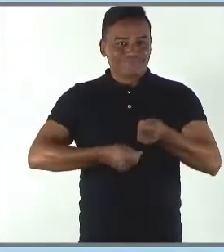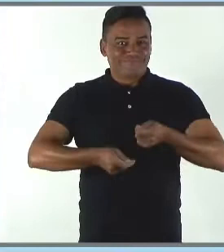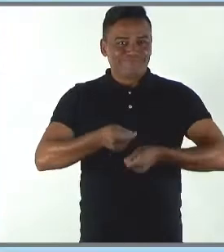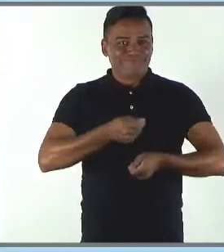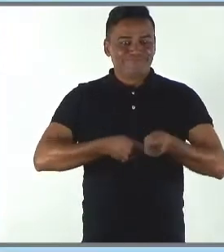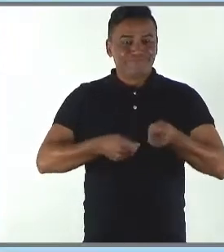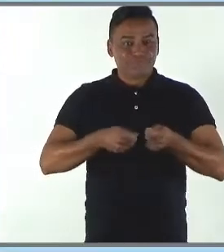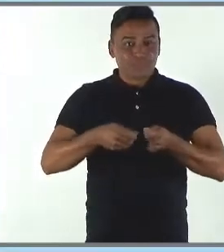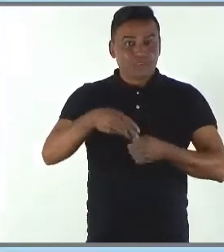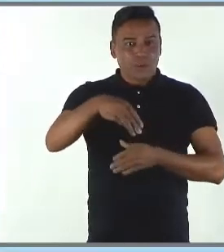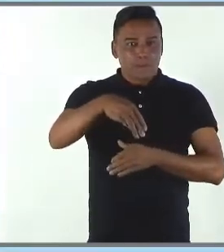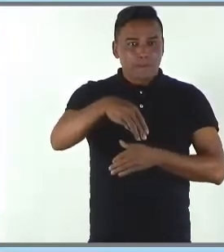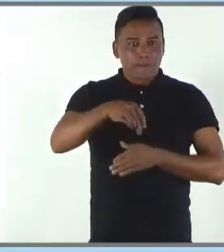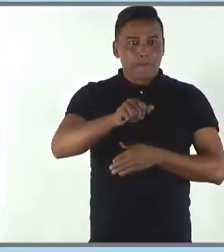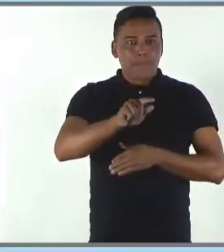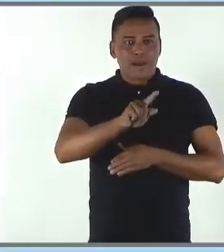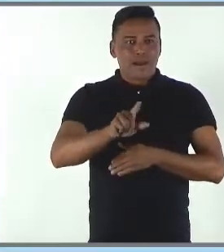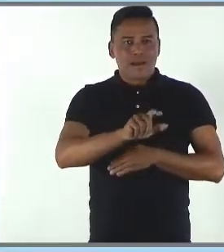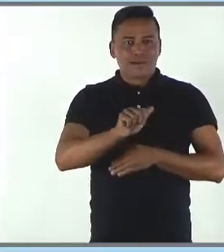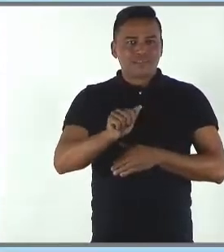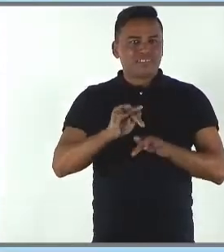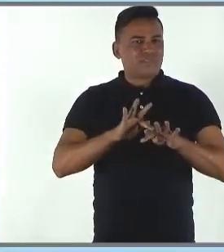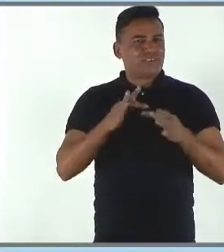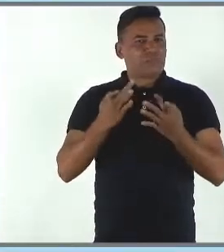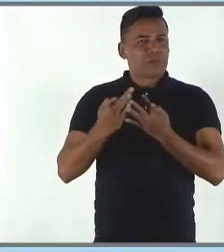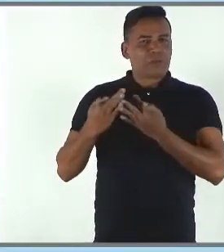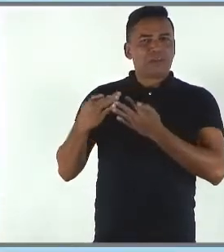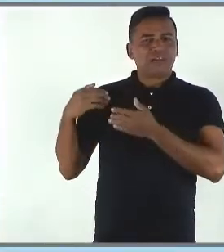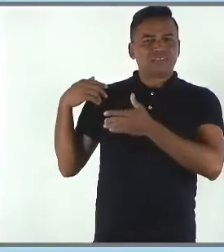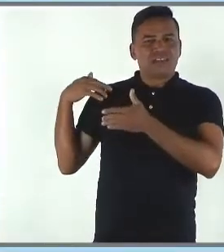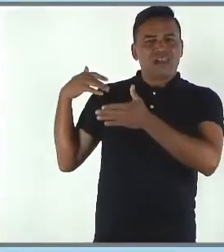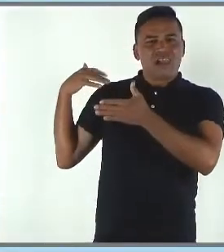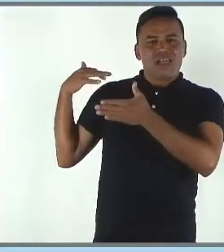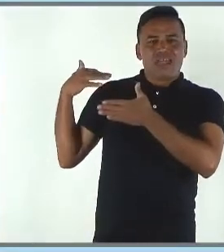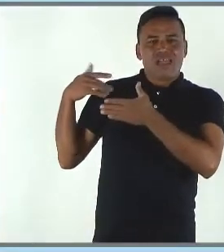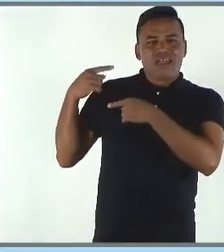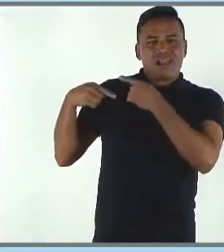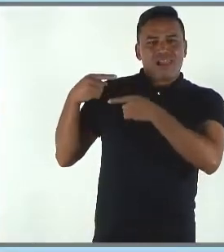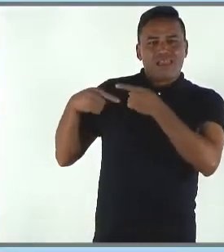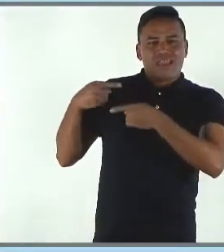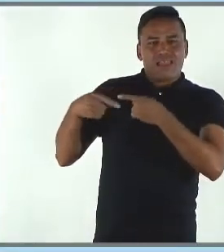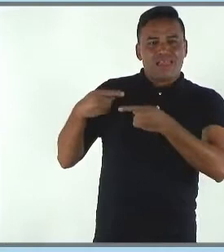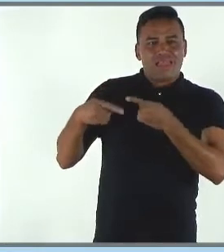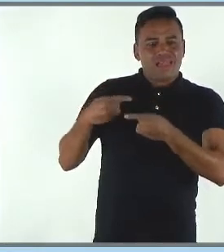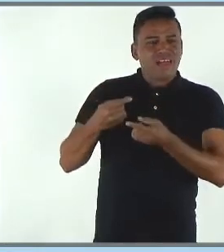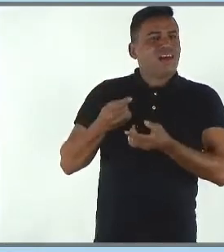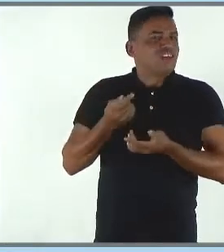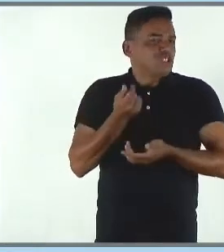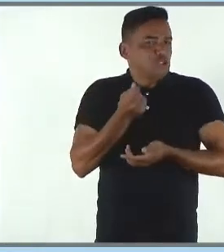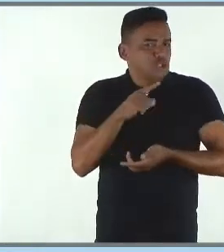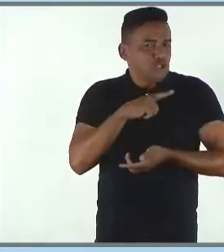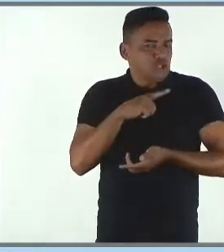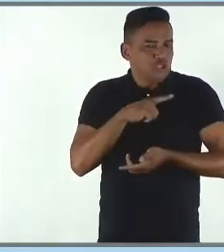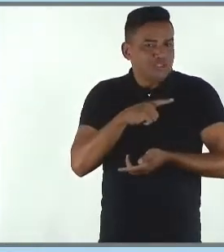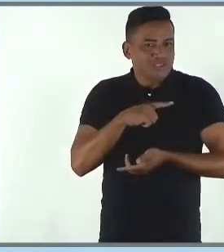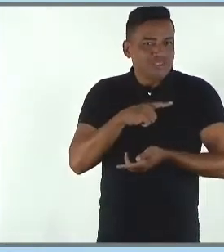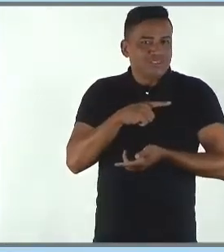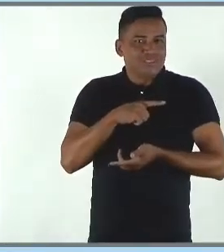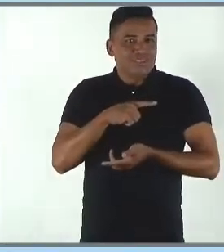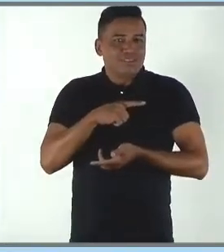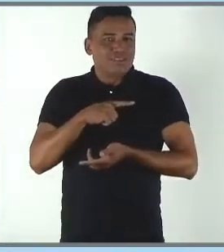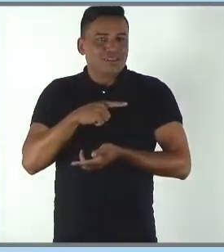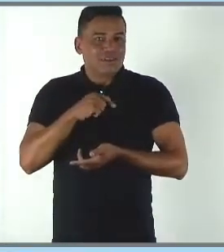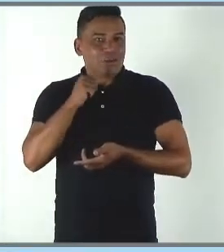não procede de uma família de heranças, de recursos. Traduzindo de modo direto, Maria Mazarella não é uma mulher rica na sua